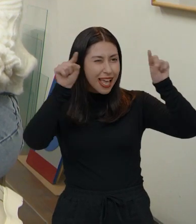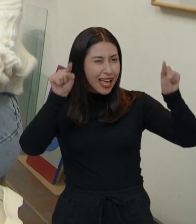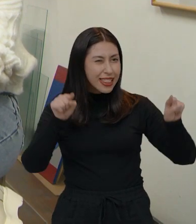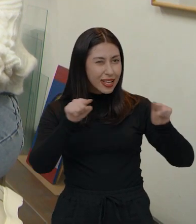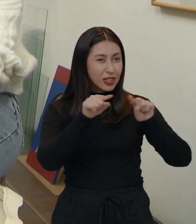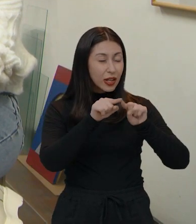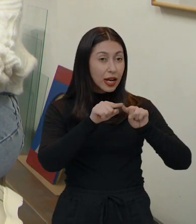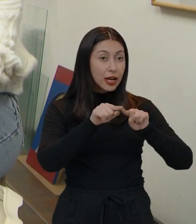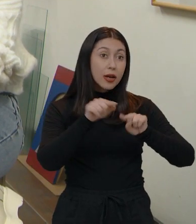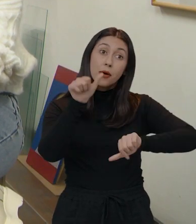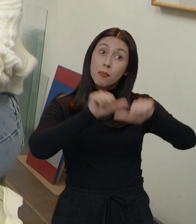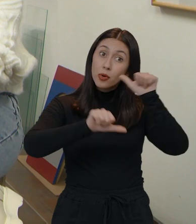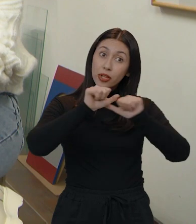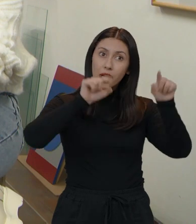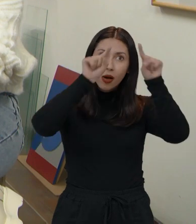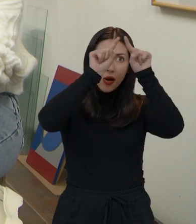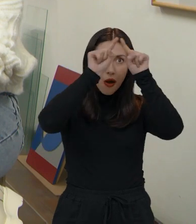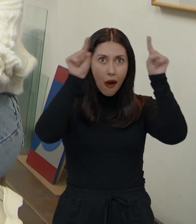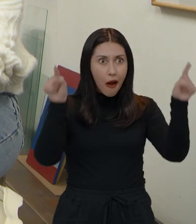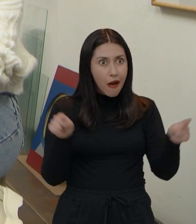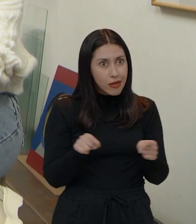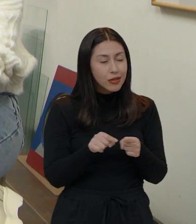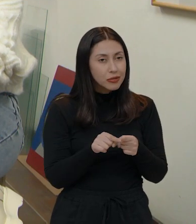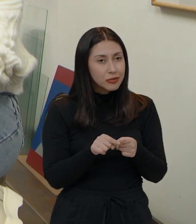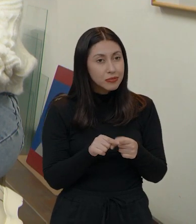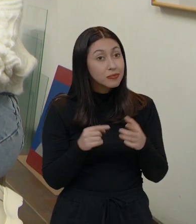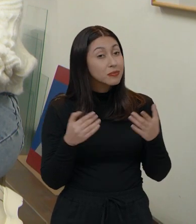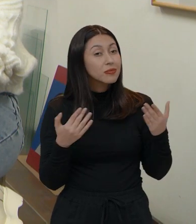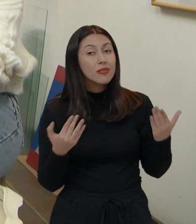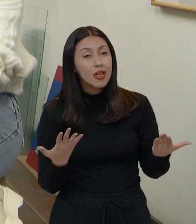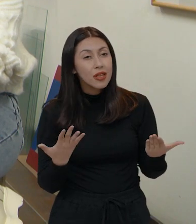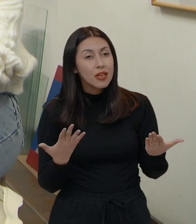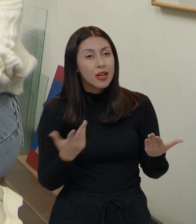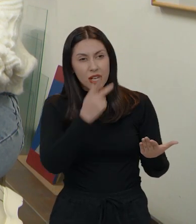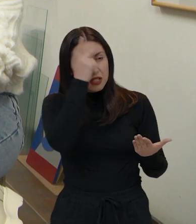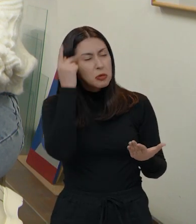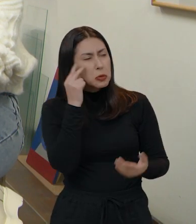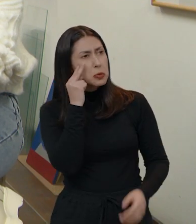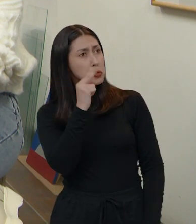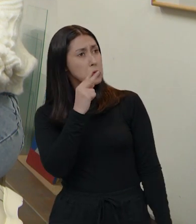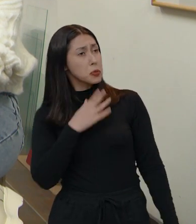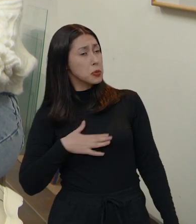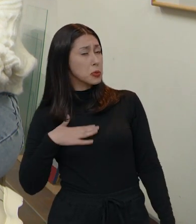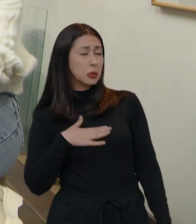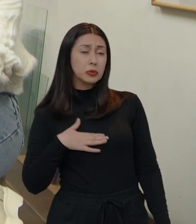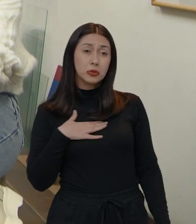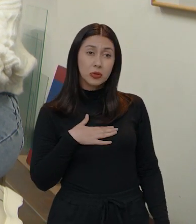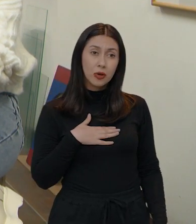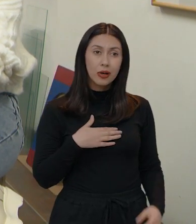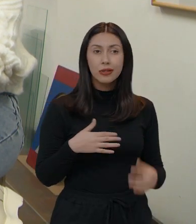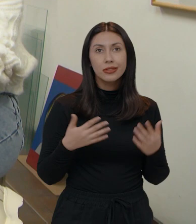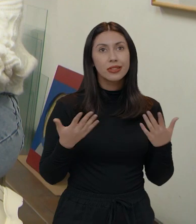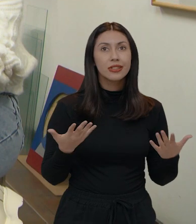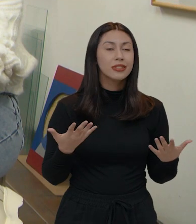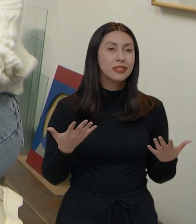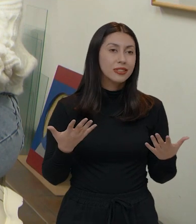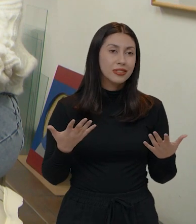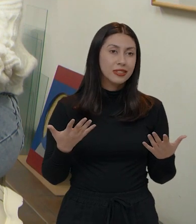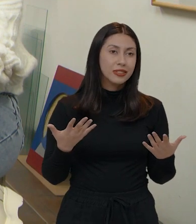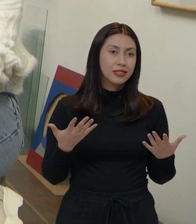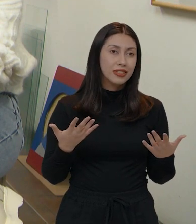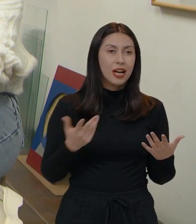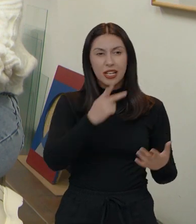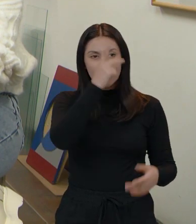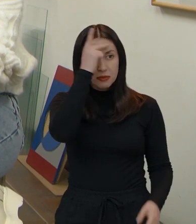retangular, assim, comecei a fazer redondão. E aquilo ali, o pessoal começou a gostar daquilo, e aí